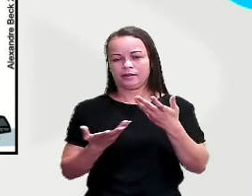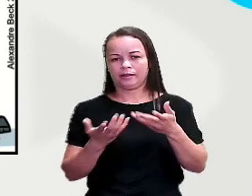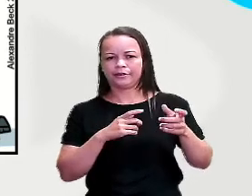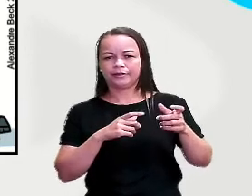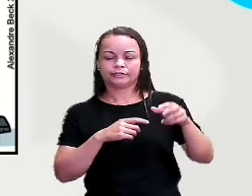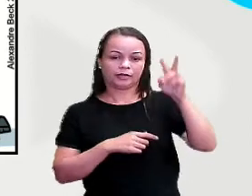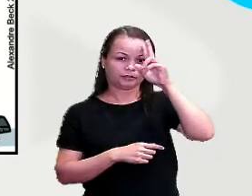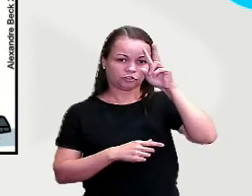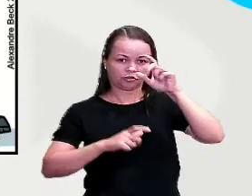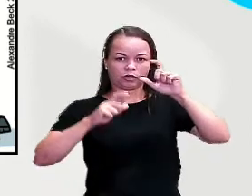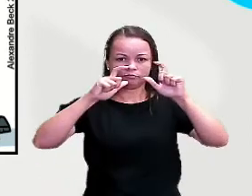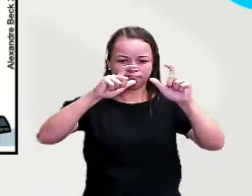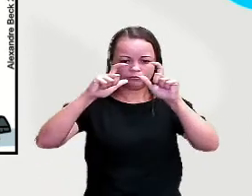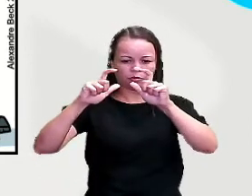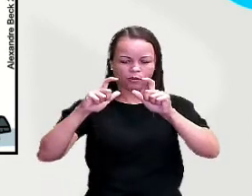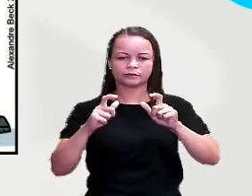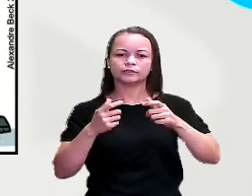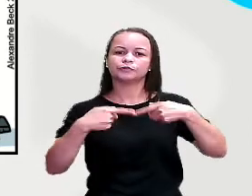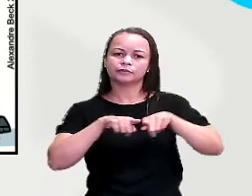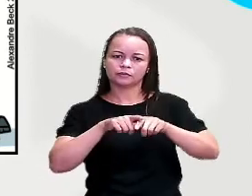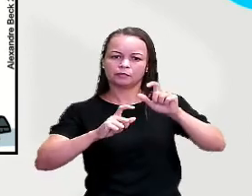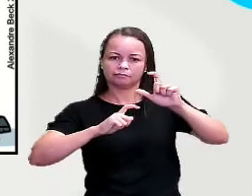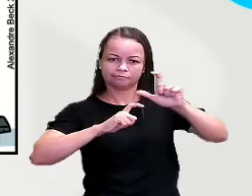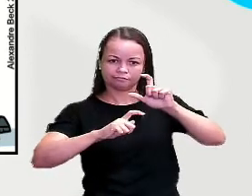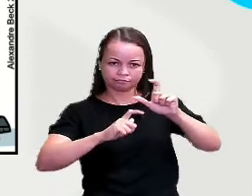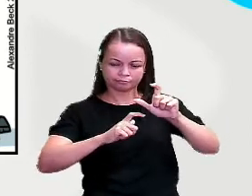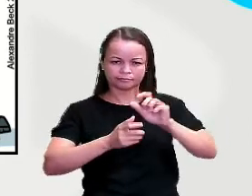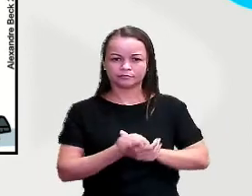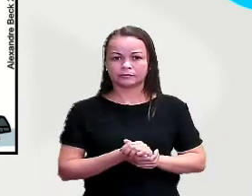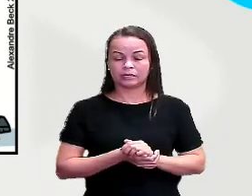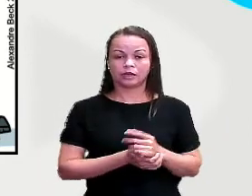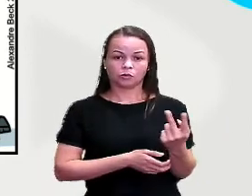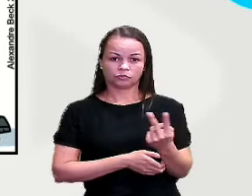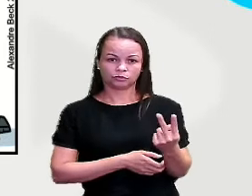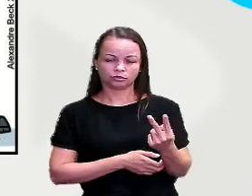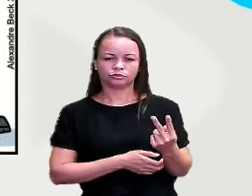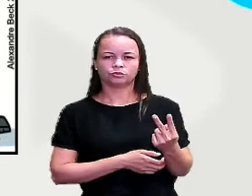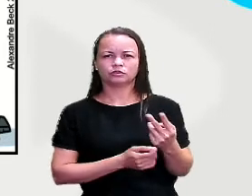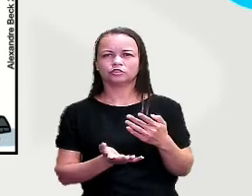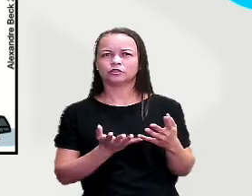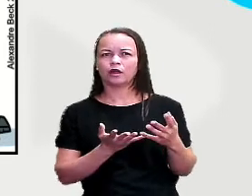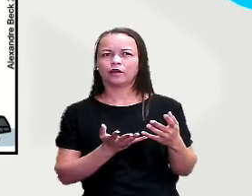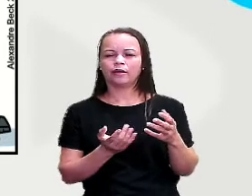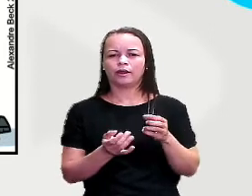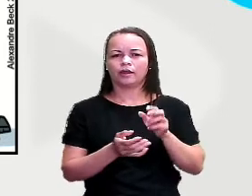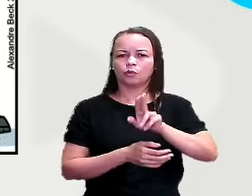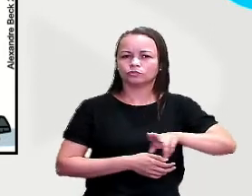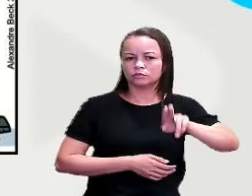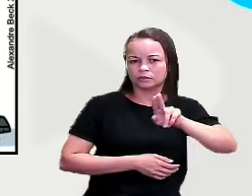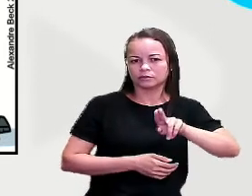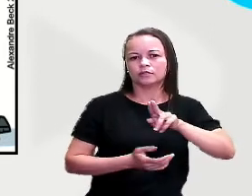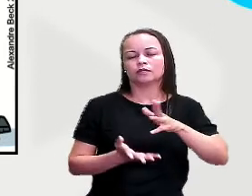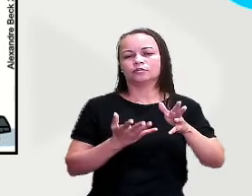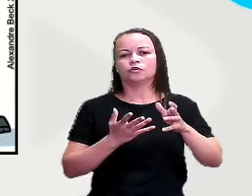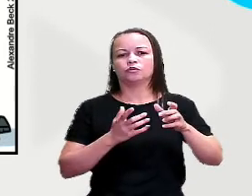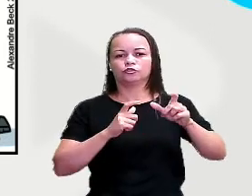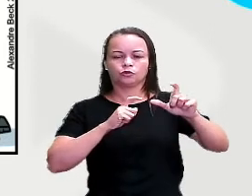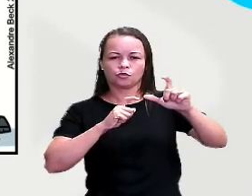as histórias em quadrinhos e as tirinhas, porque ambas são aí, utilizamos quadrinhos,